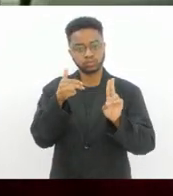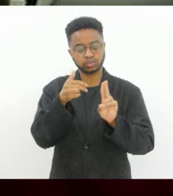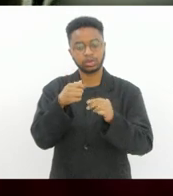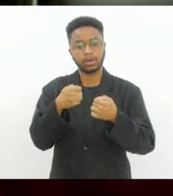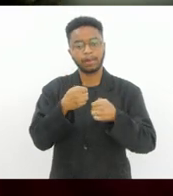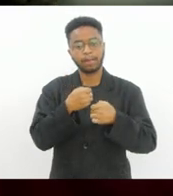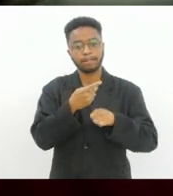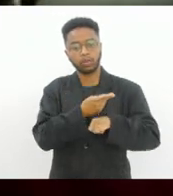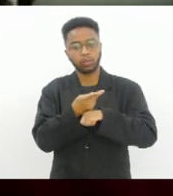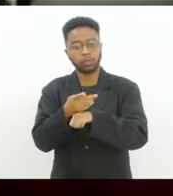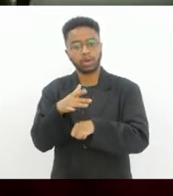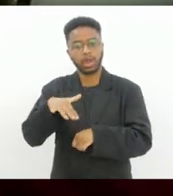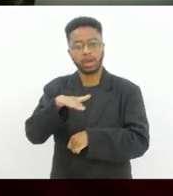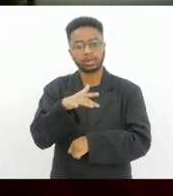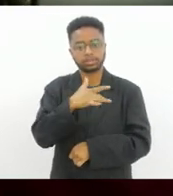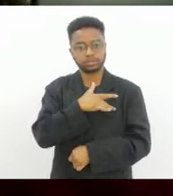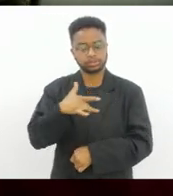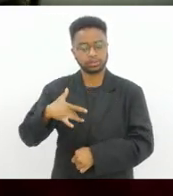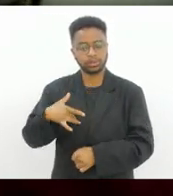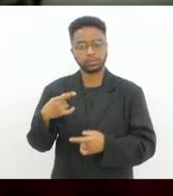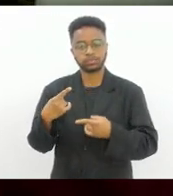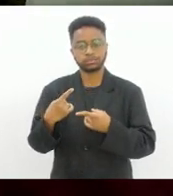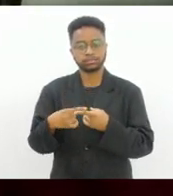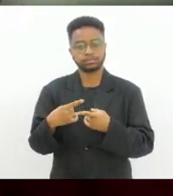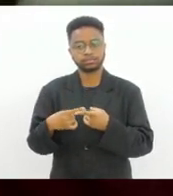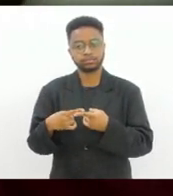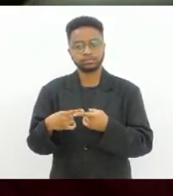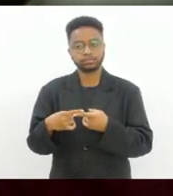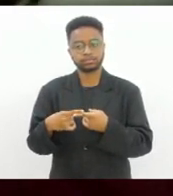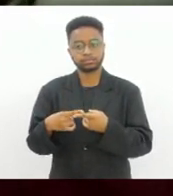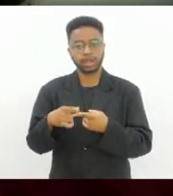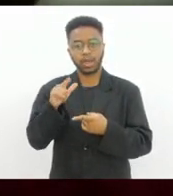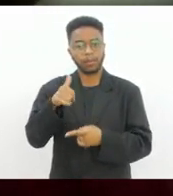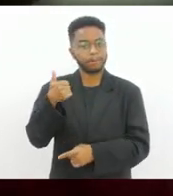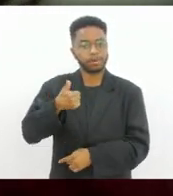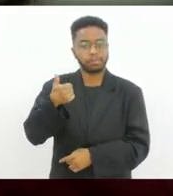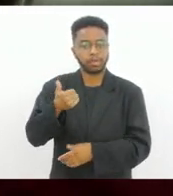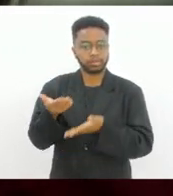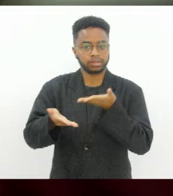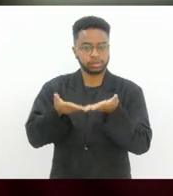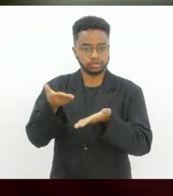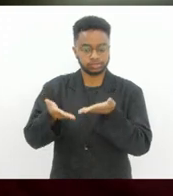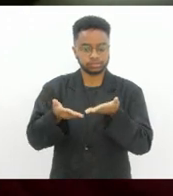os serviços de saúde, como uma primeira porta de